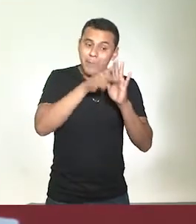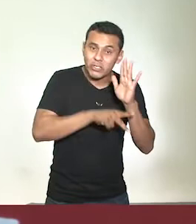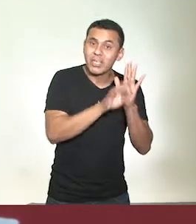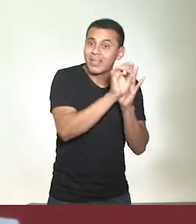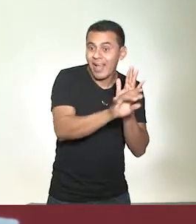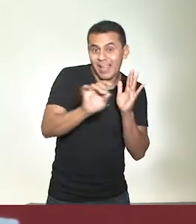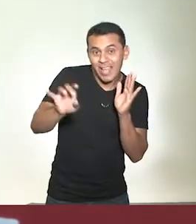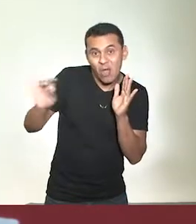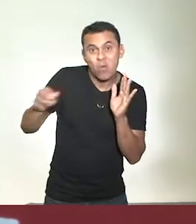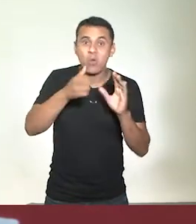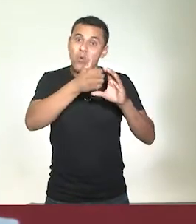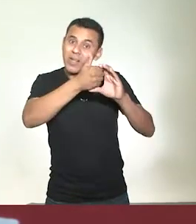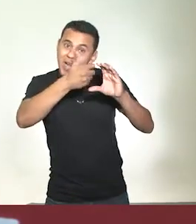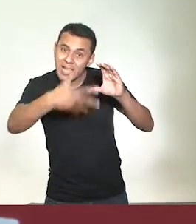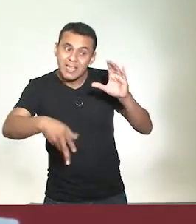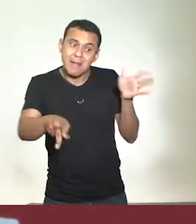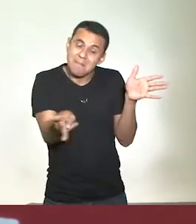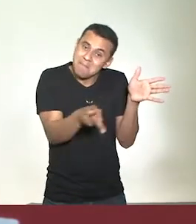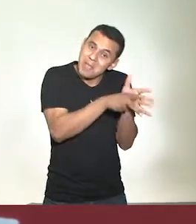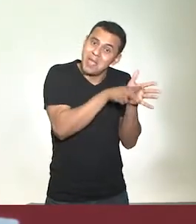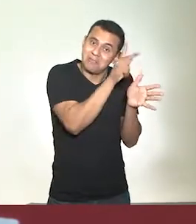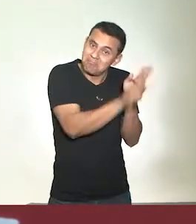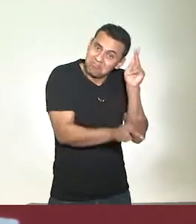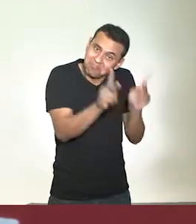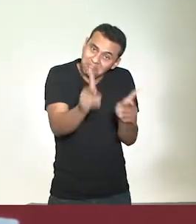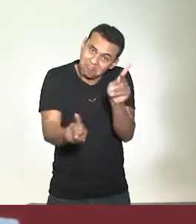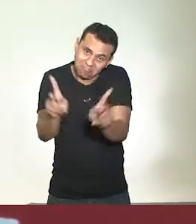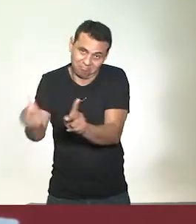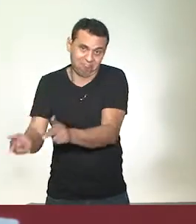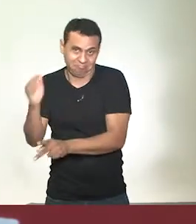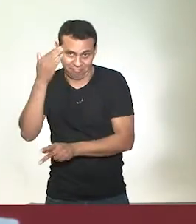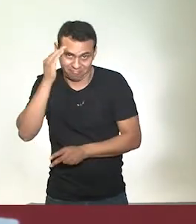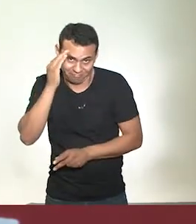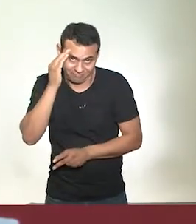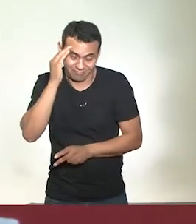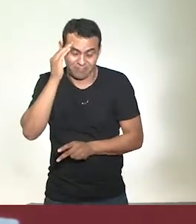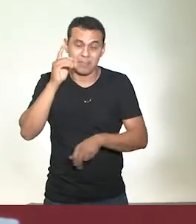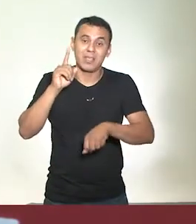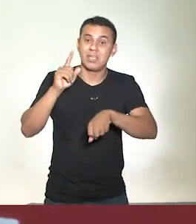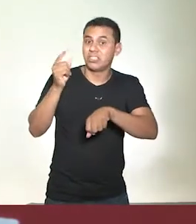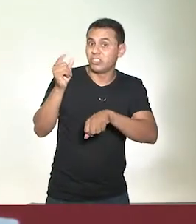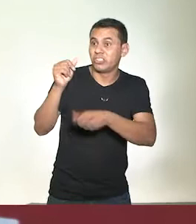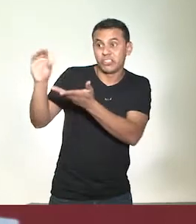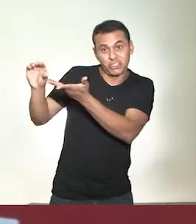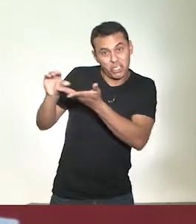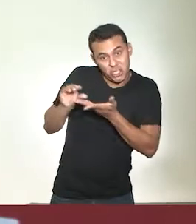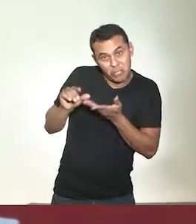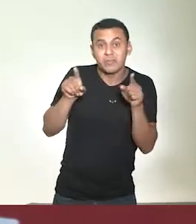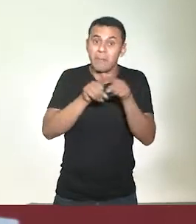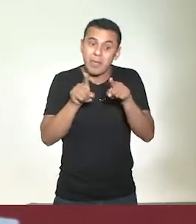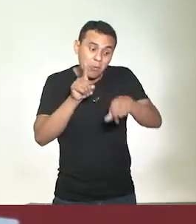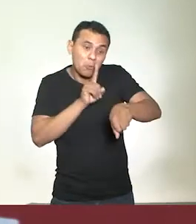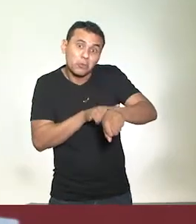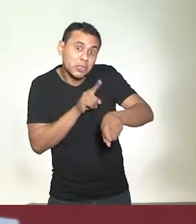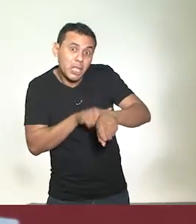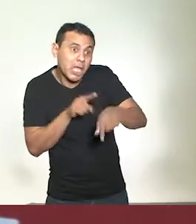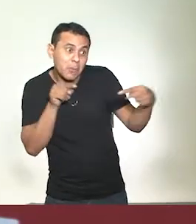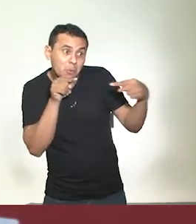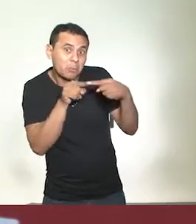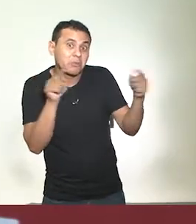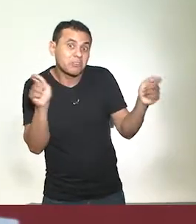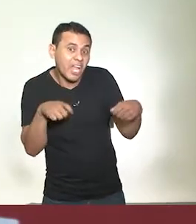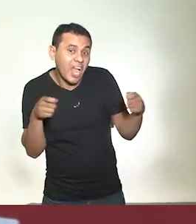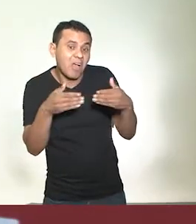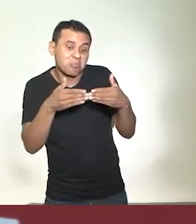projeto tem sua característica sua peculiaridade né Tanto do ponto de vista de recursos não é